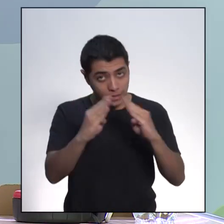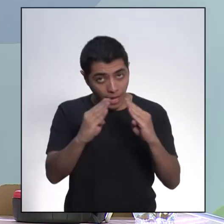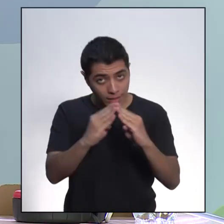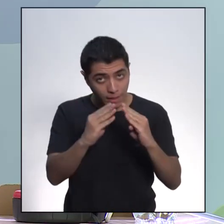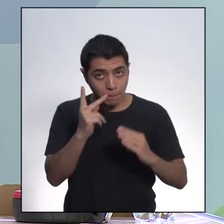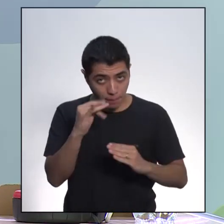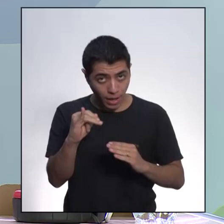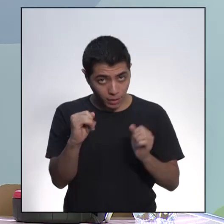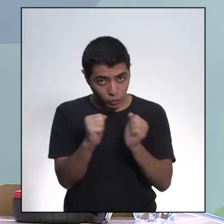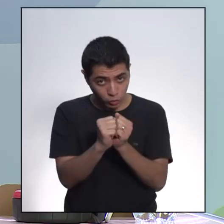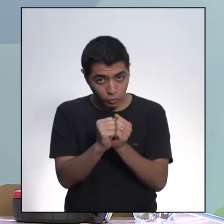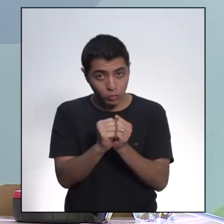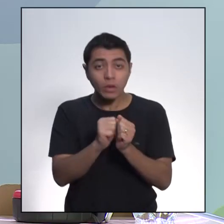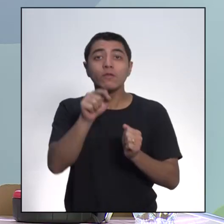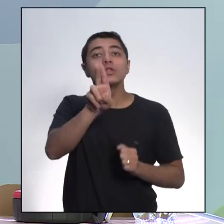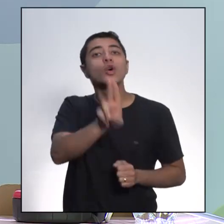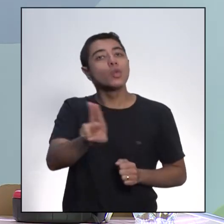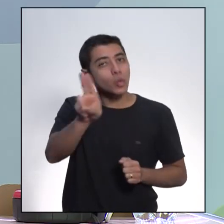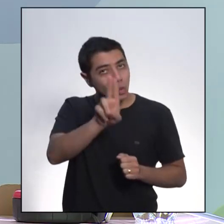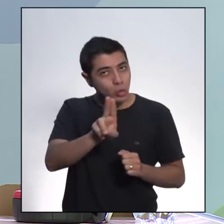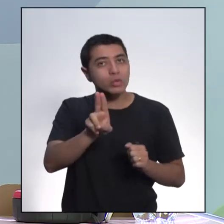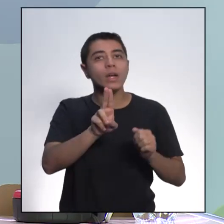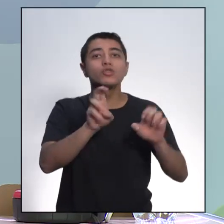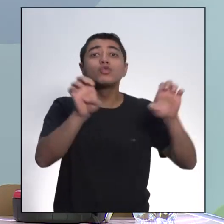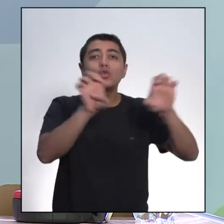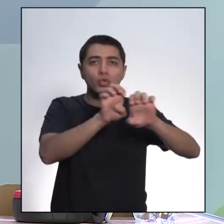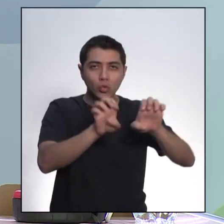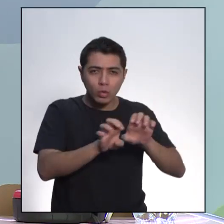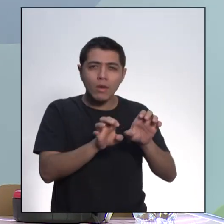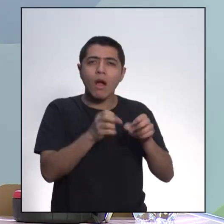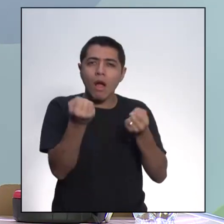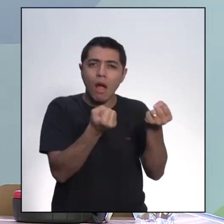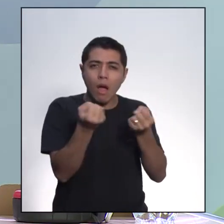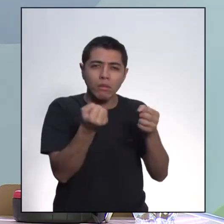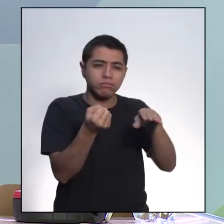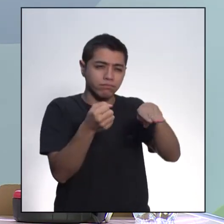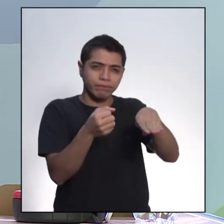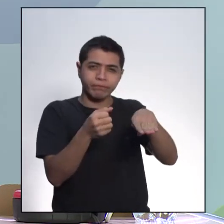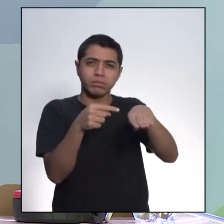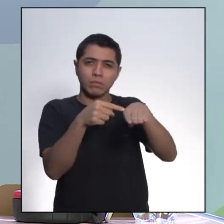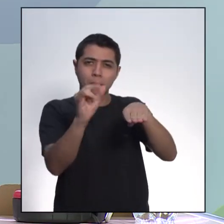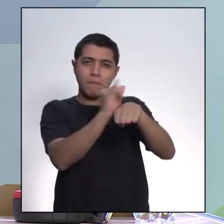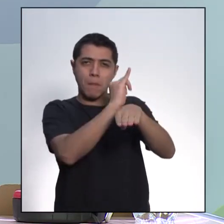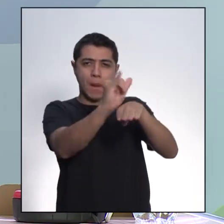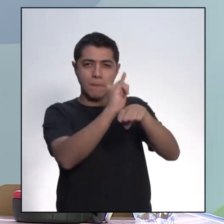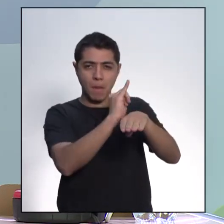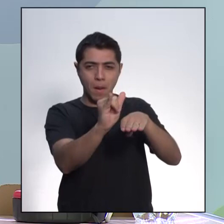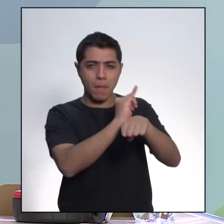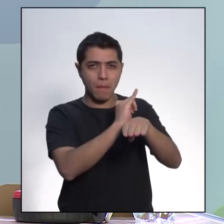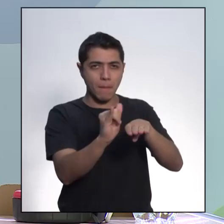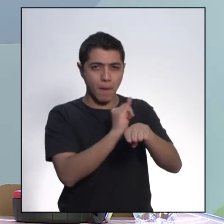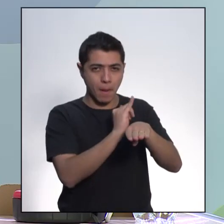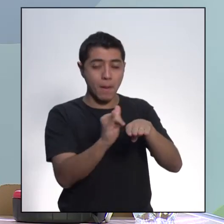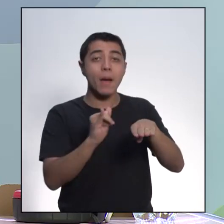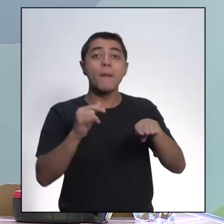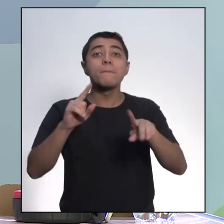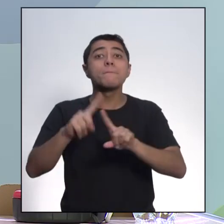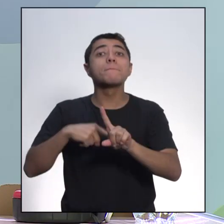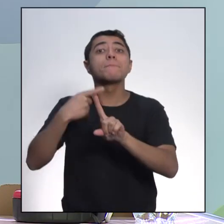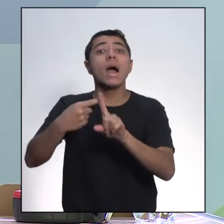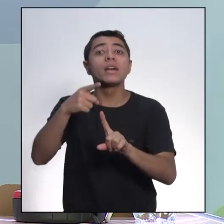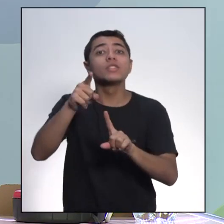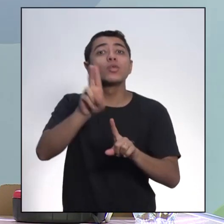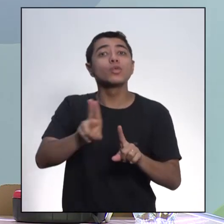massinha, tá? Uma massinha, em que ajude a fazer a estrutura, ele vai usar manualmente a massinha e